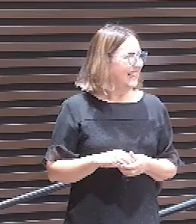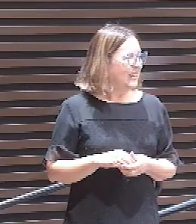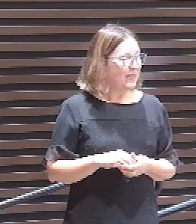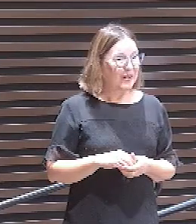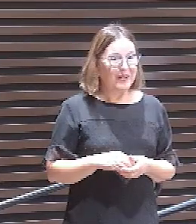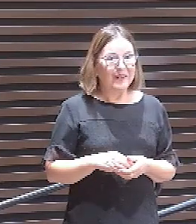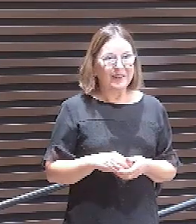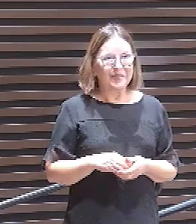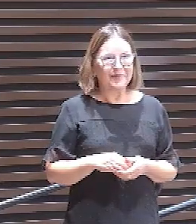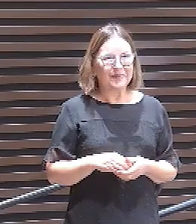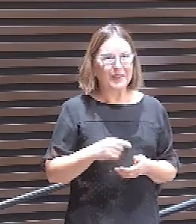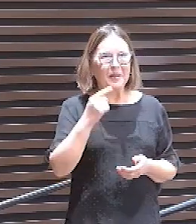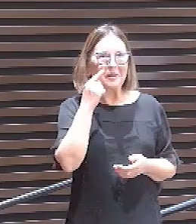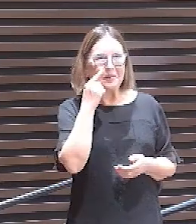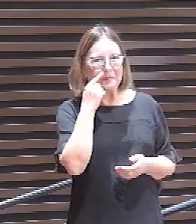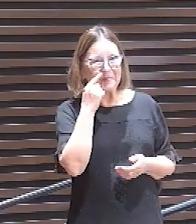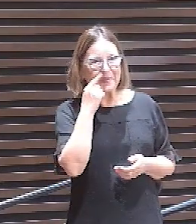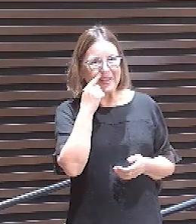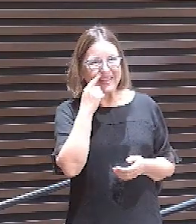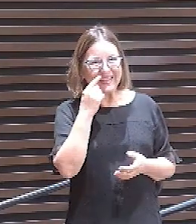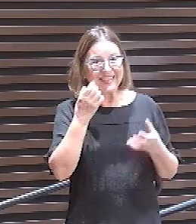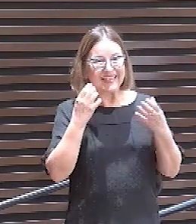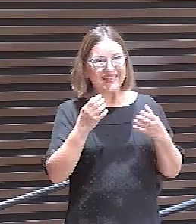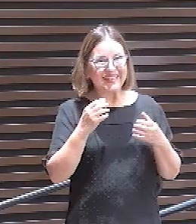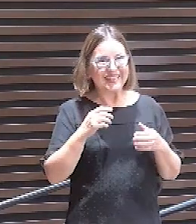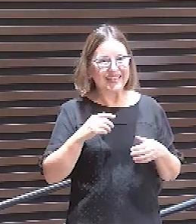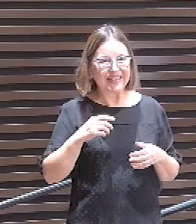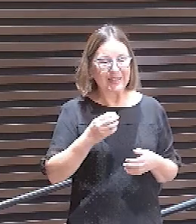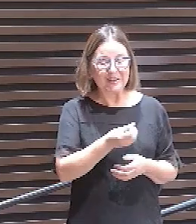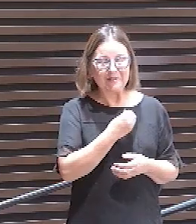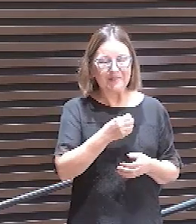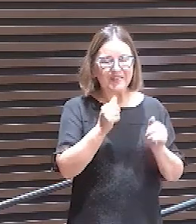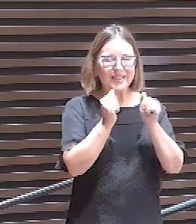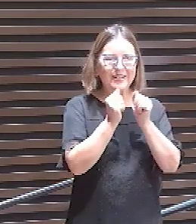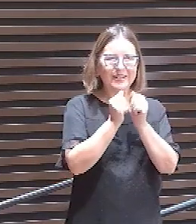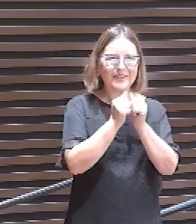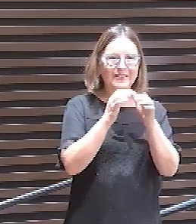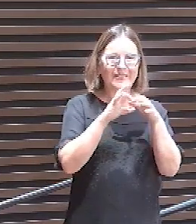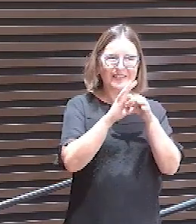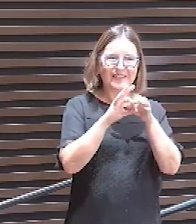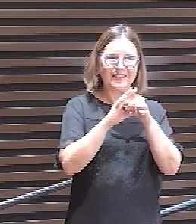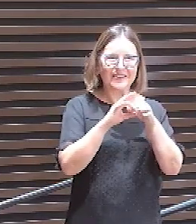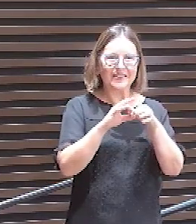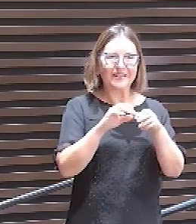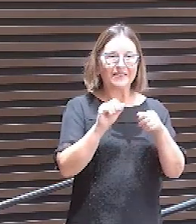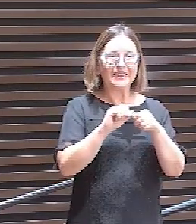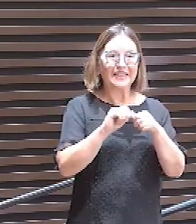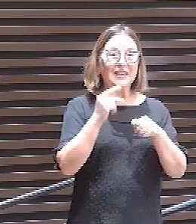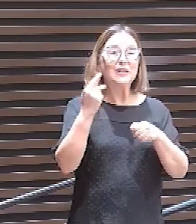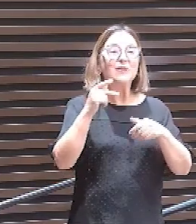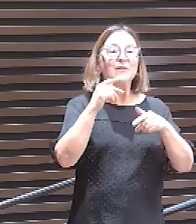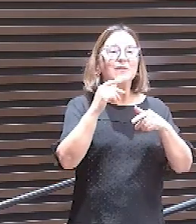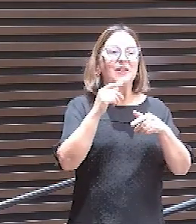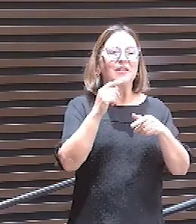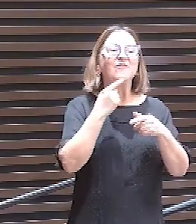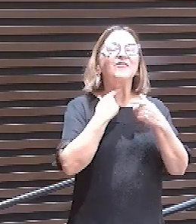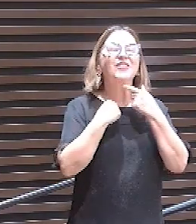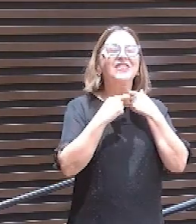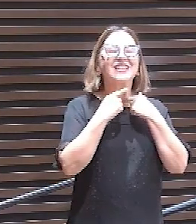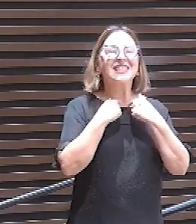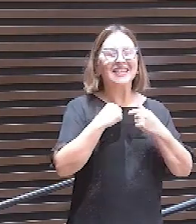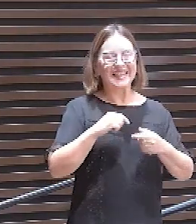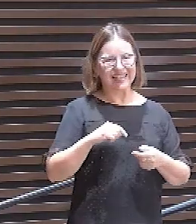Pai, eu quero andar contigo e fazer o que tu queres. Seja feita a tua